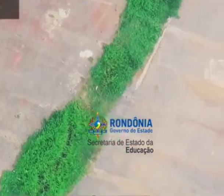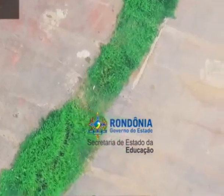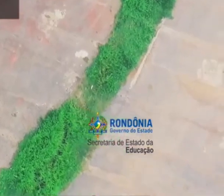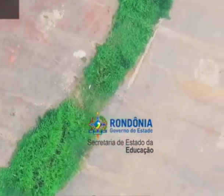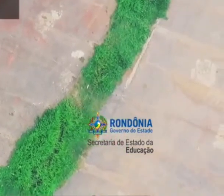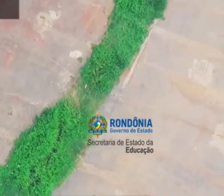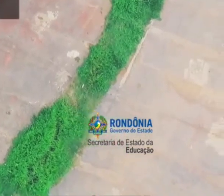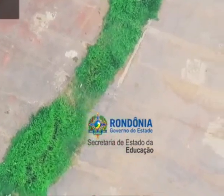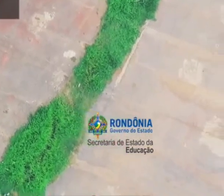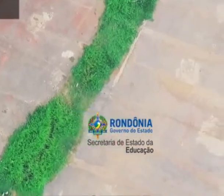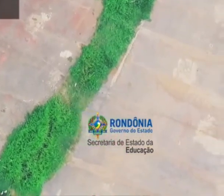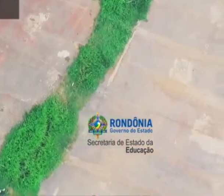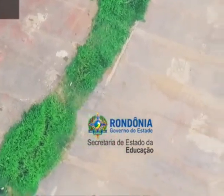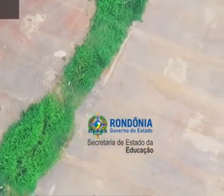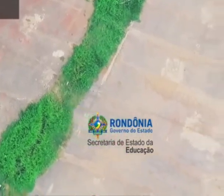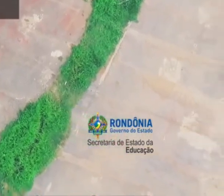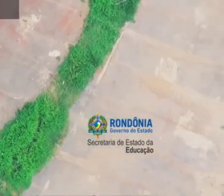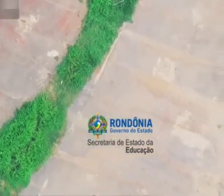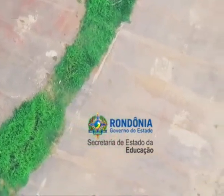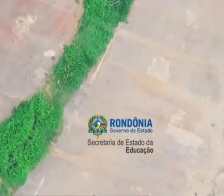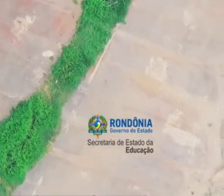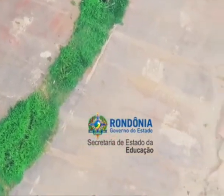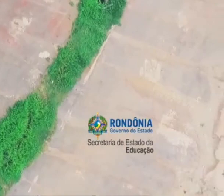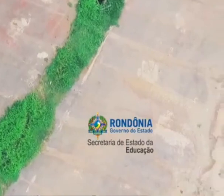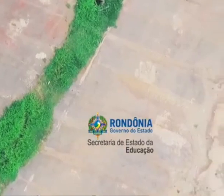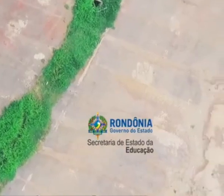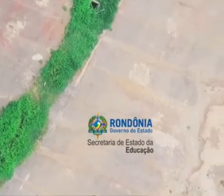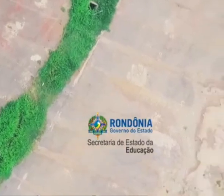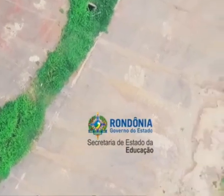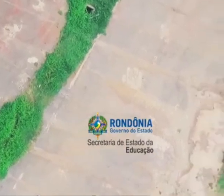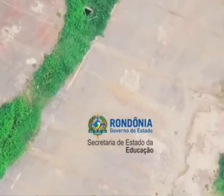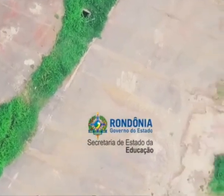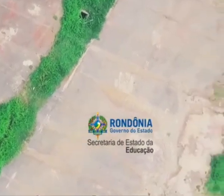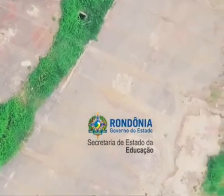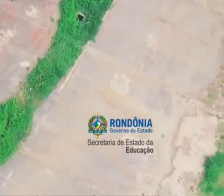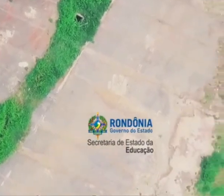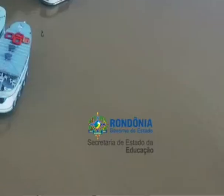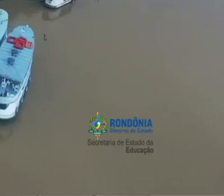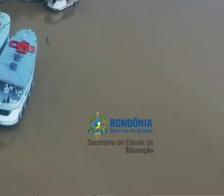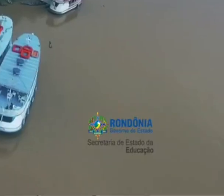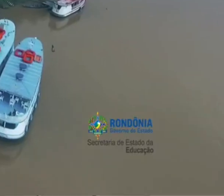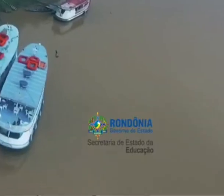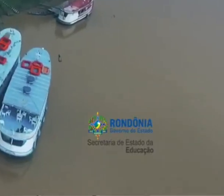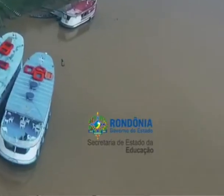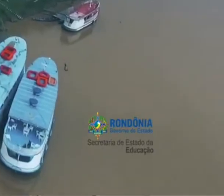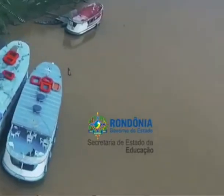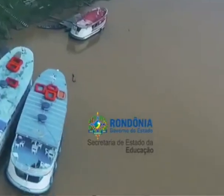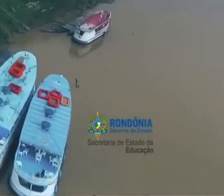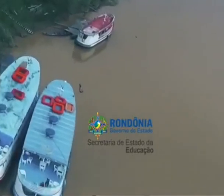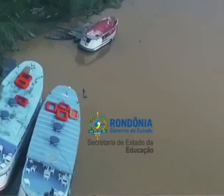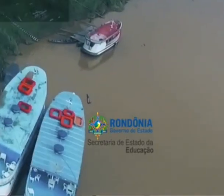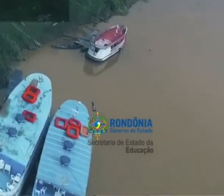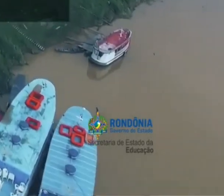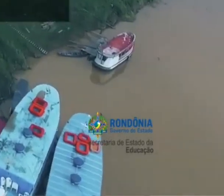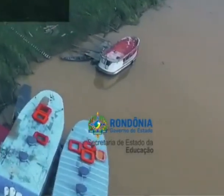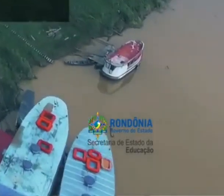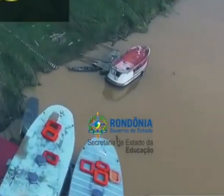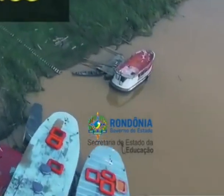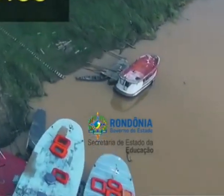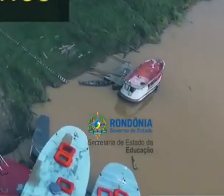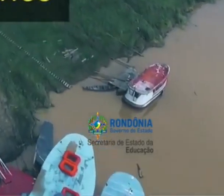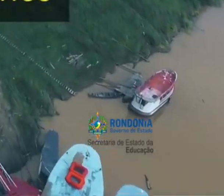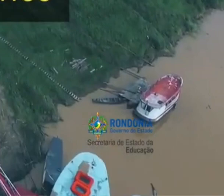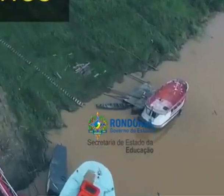de 1878, a empresa Pitt Collins, ela vem para cá, se instala em Santo Antônio e consegue